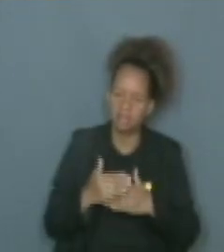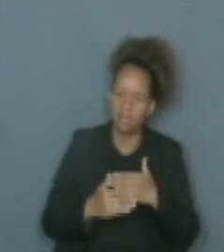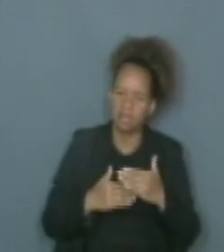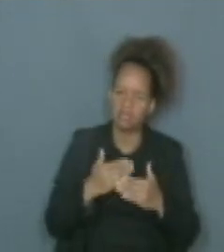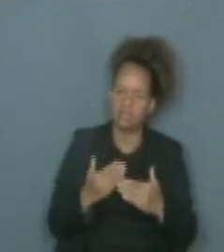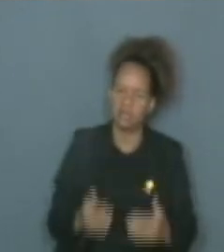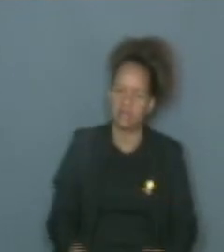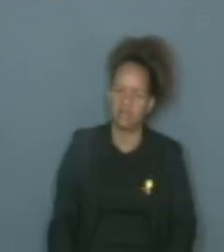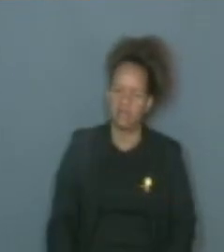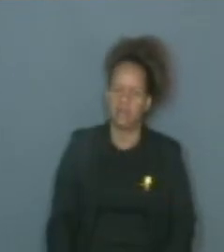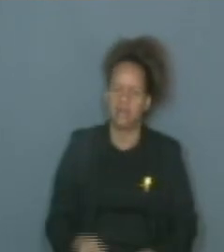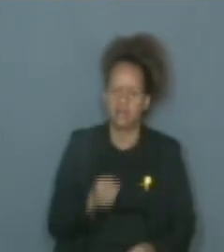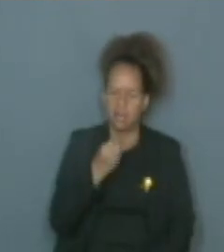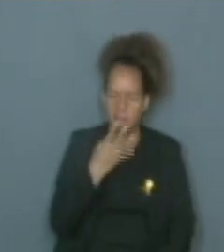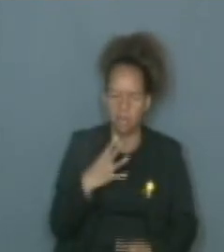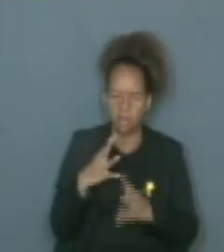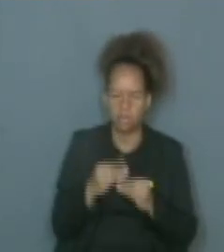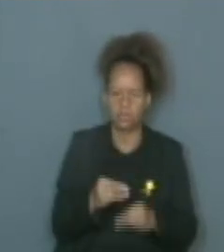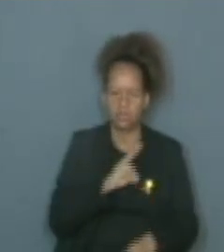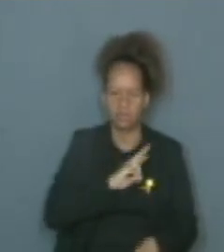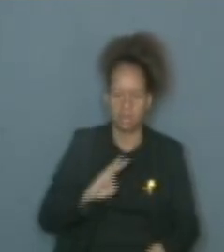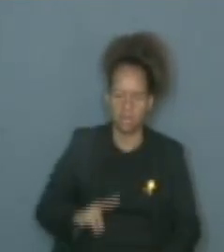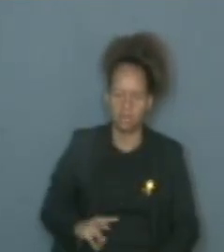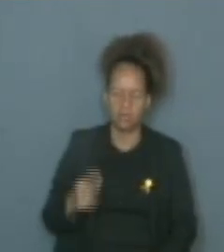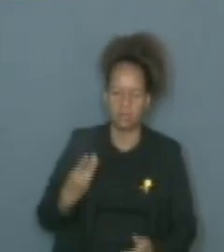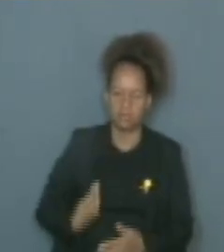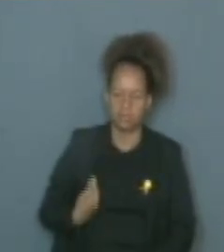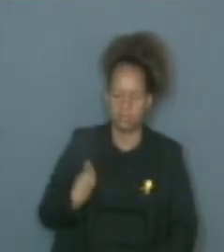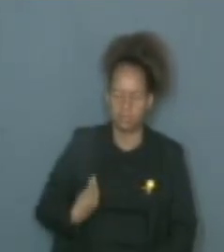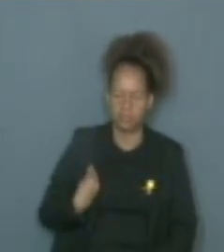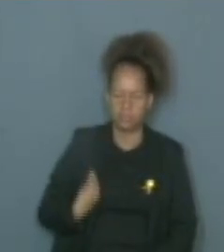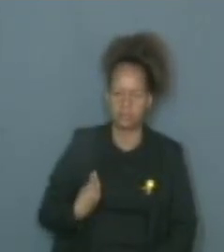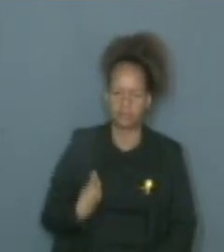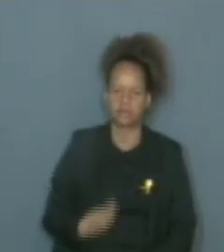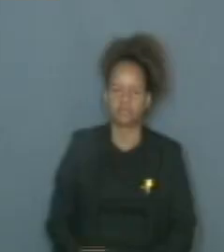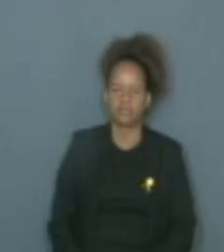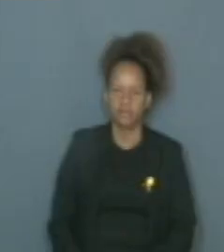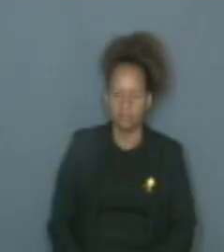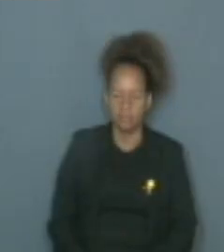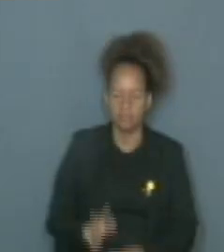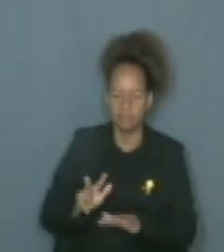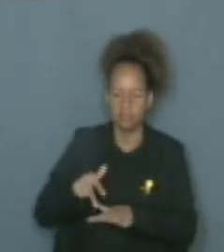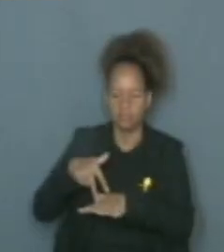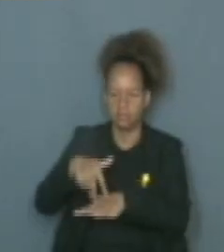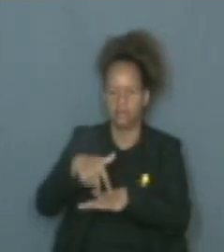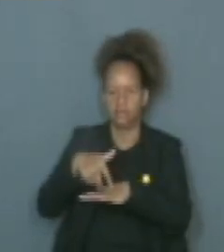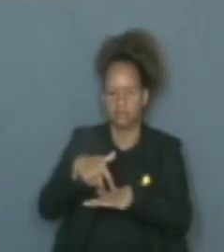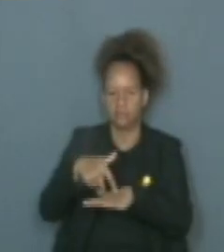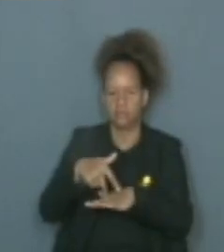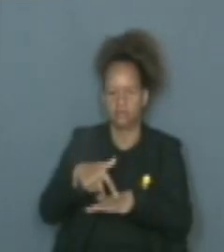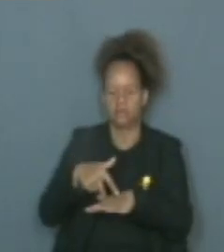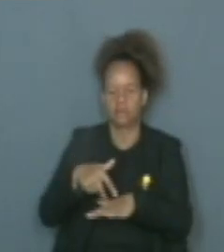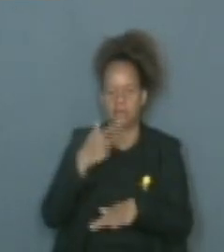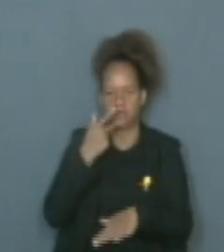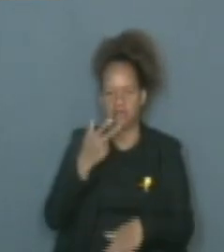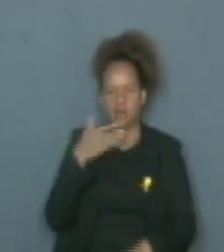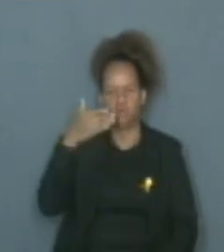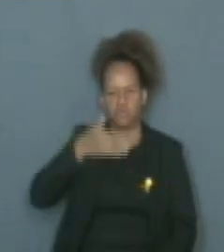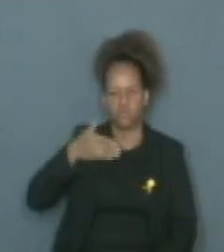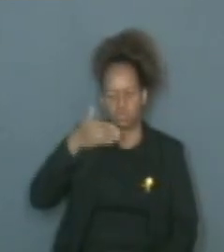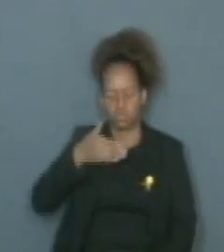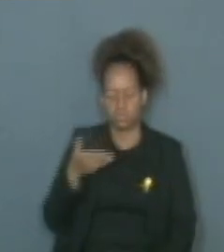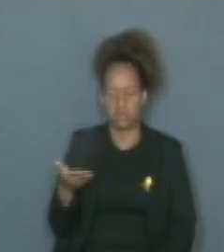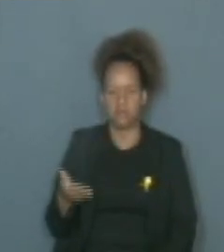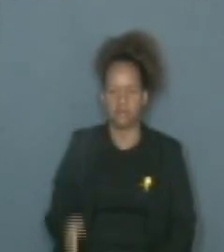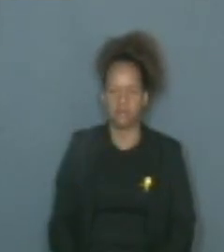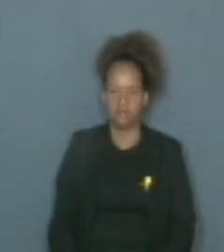realidade. Que bom que eu estou vendo tantos vereadores aqui presentes. E que eu possa subir nessa tribuna para fazer um discurso